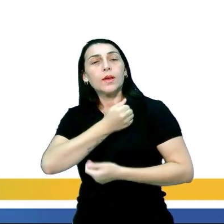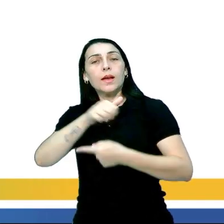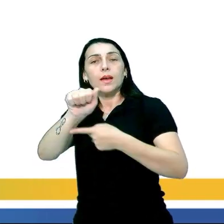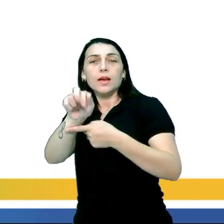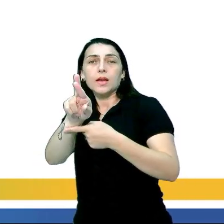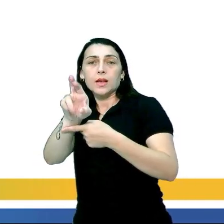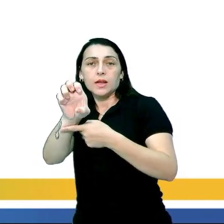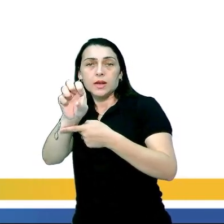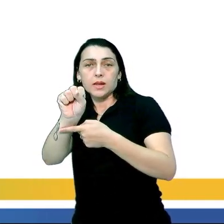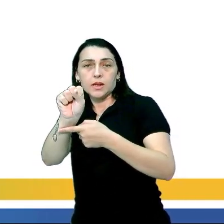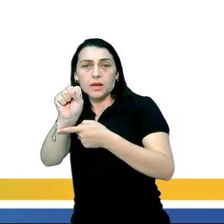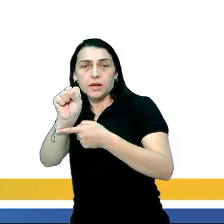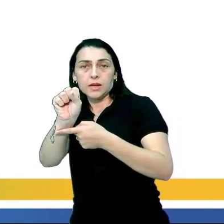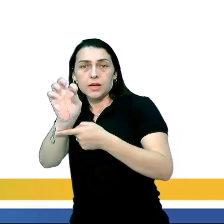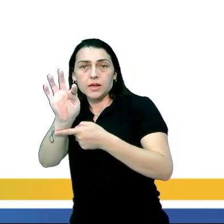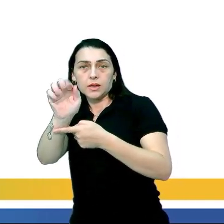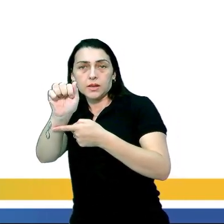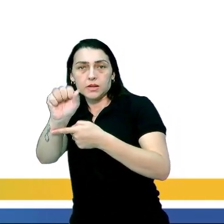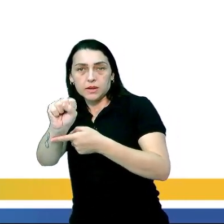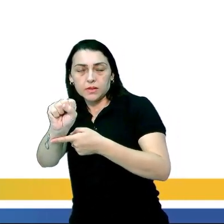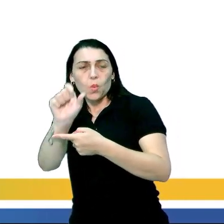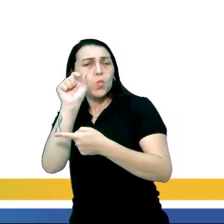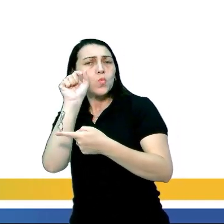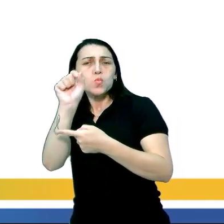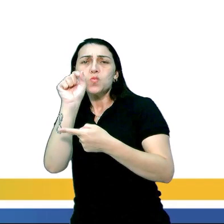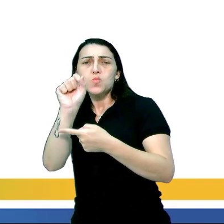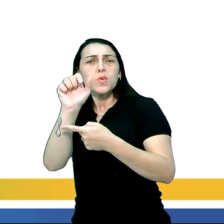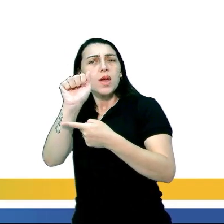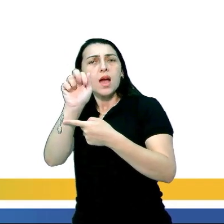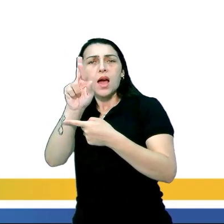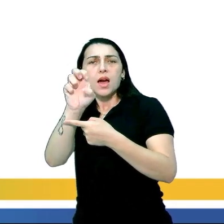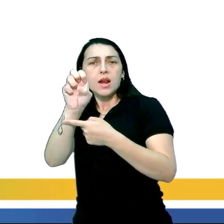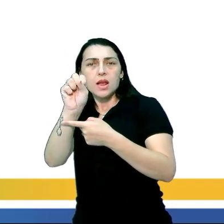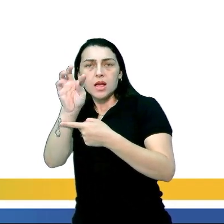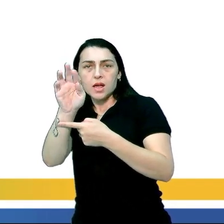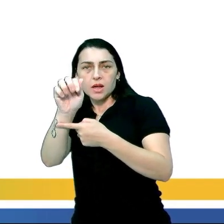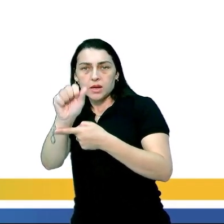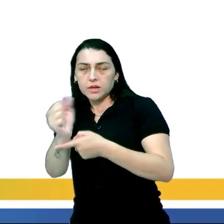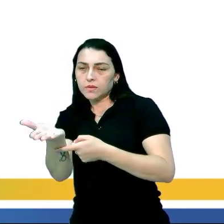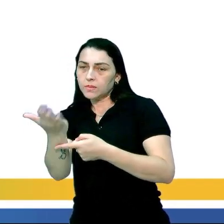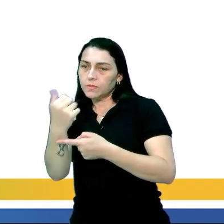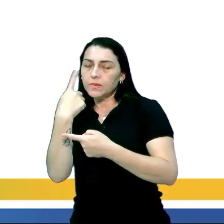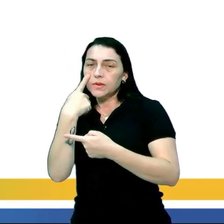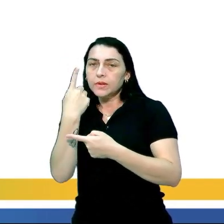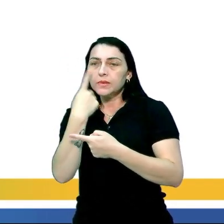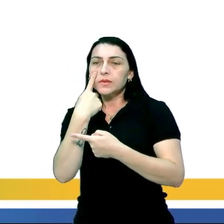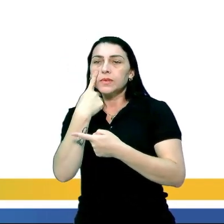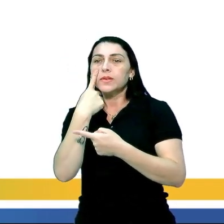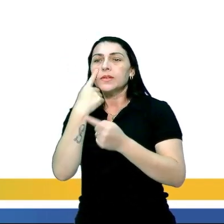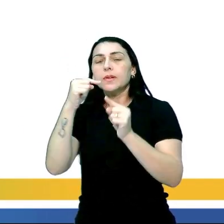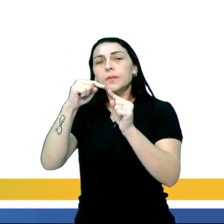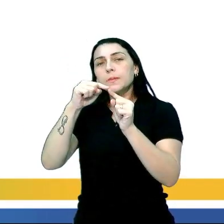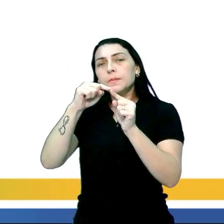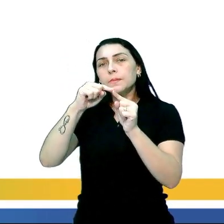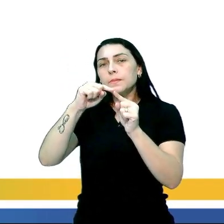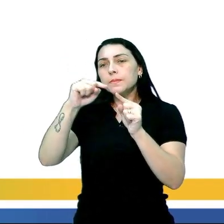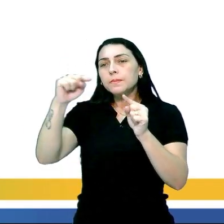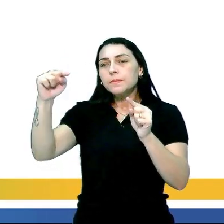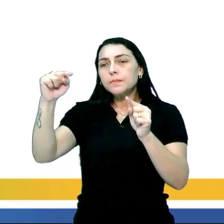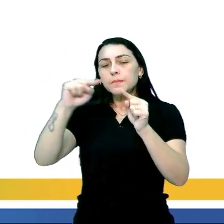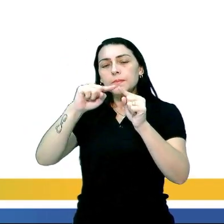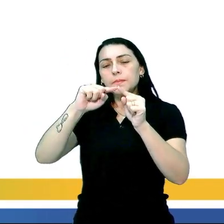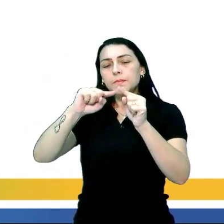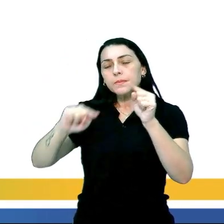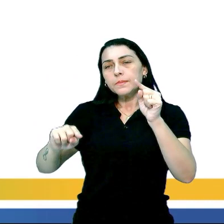de arestas. O que são as arestas? Vamos lá. As arestas são essas linhas